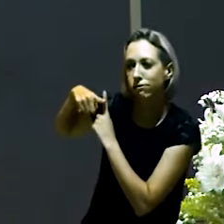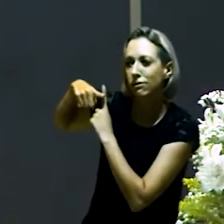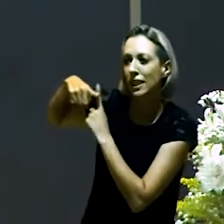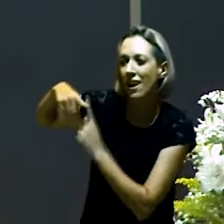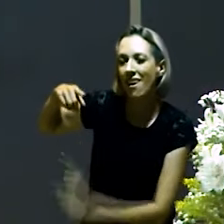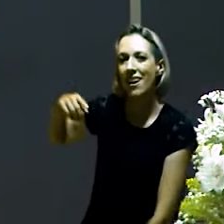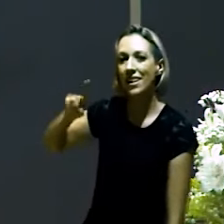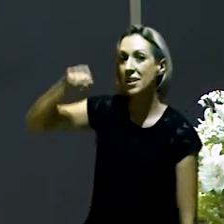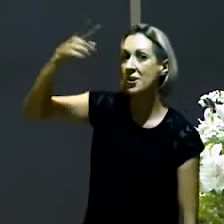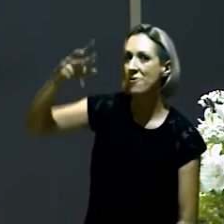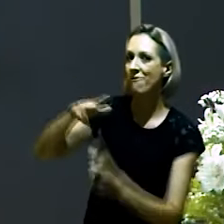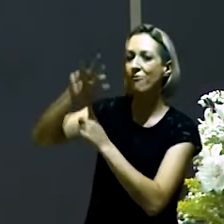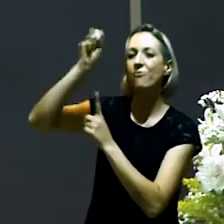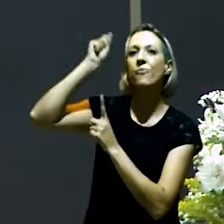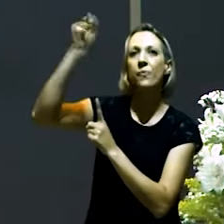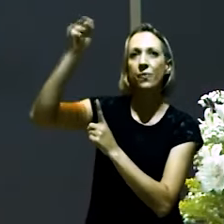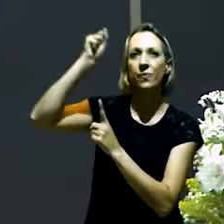Império Romano estavam pensando: